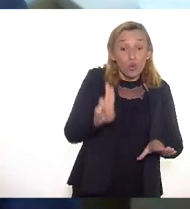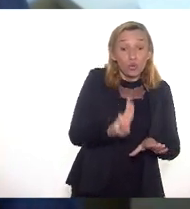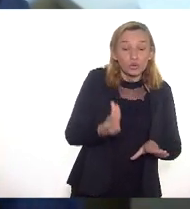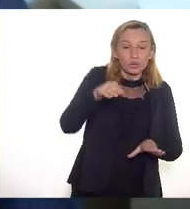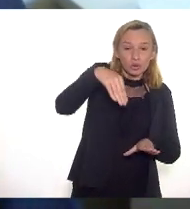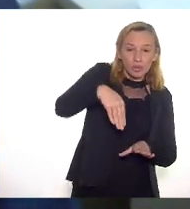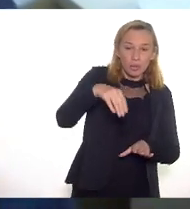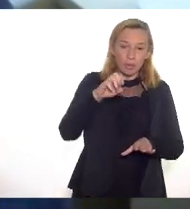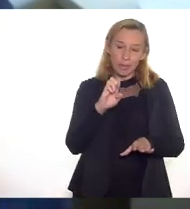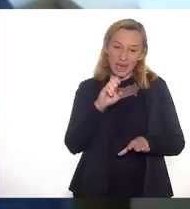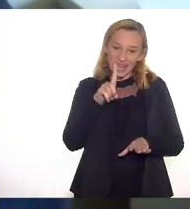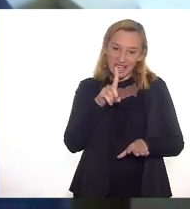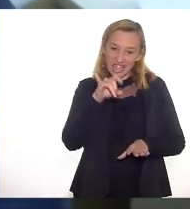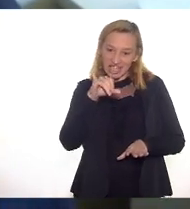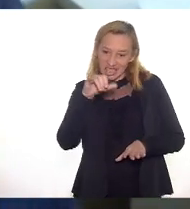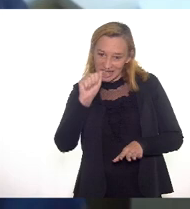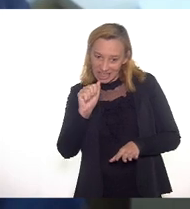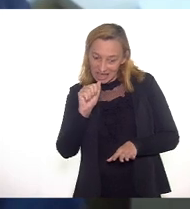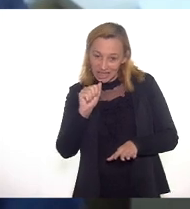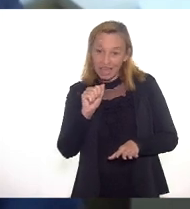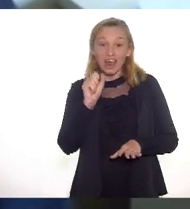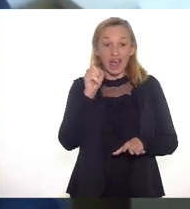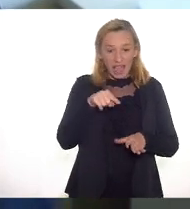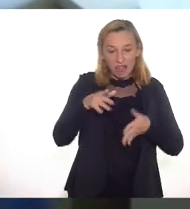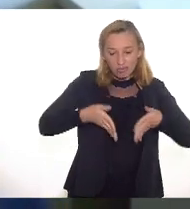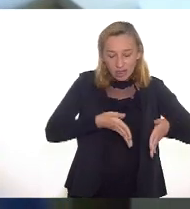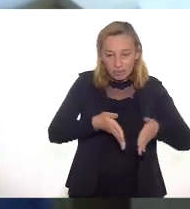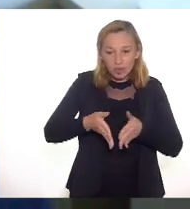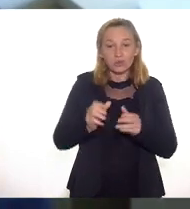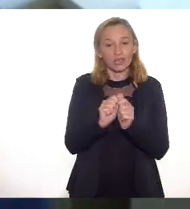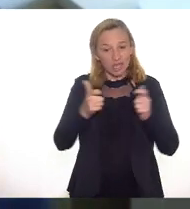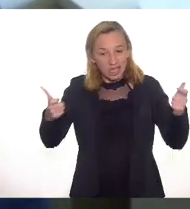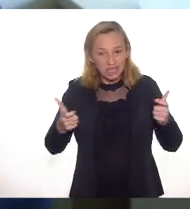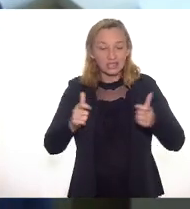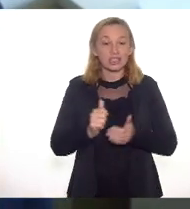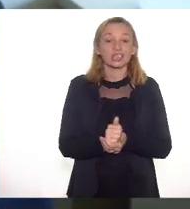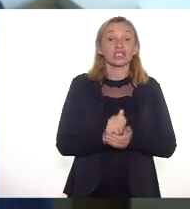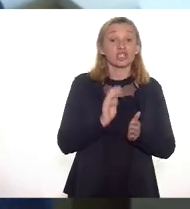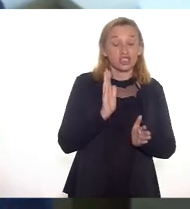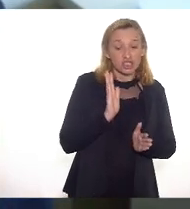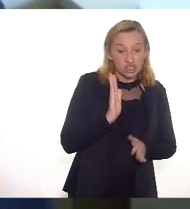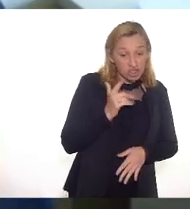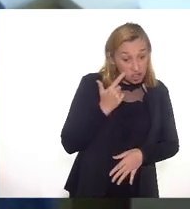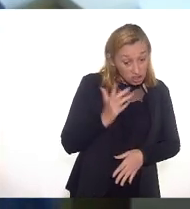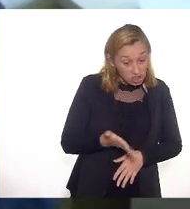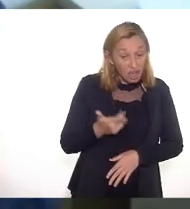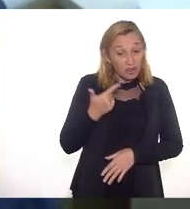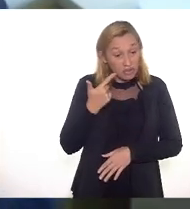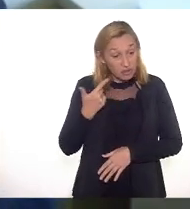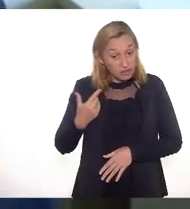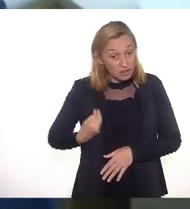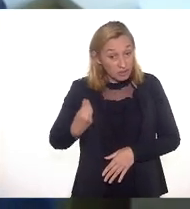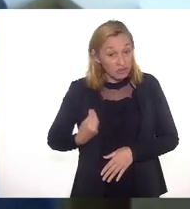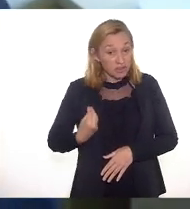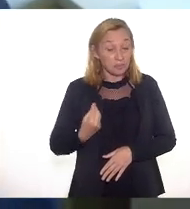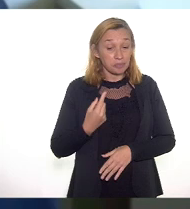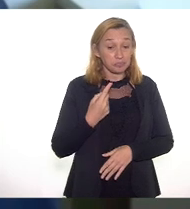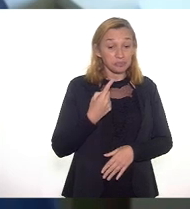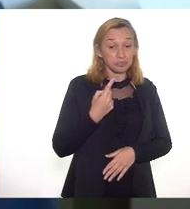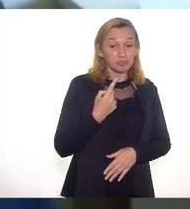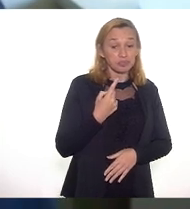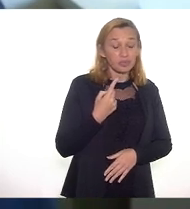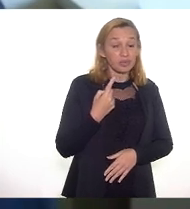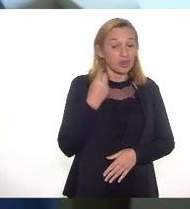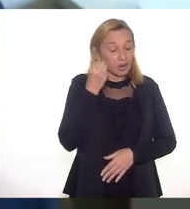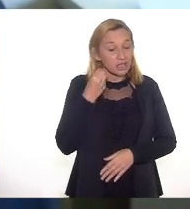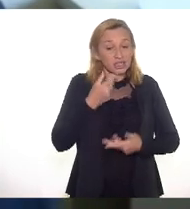é realmente um grande caminho. Porque quem já conviveu, como eu já convivi, com várias